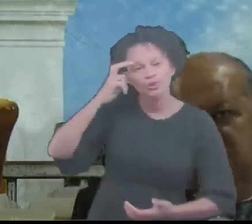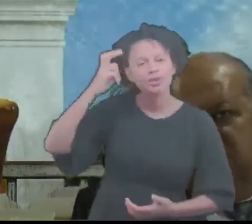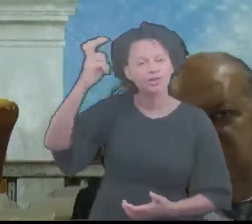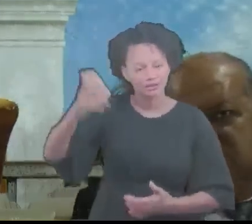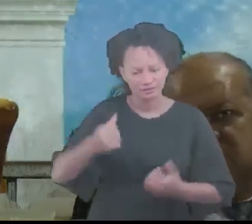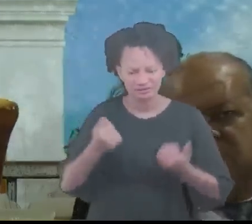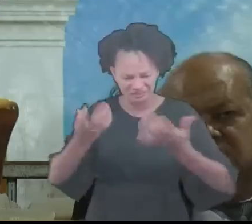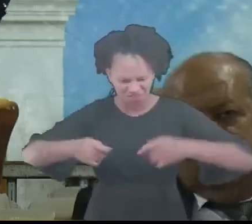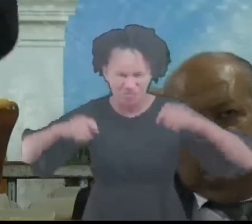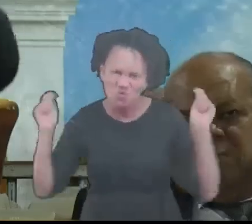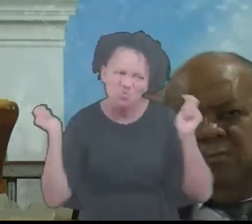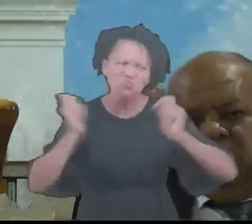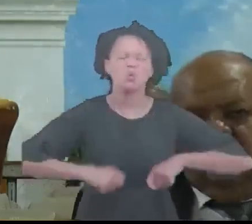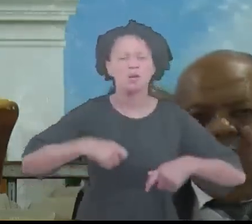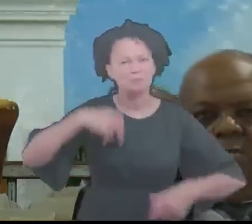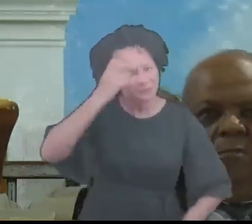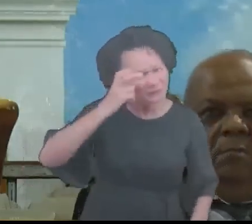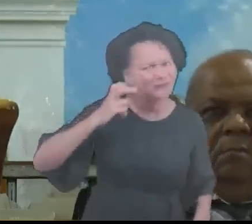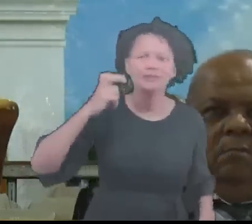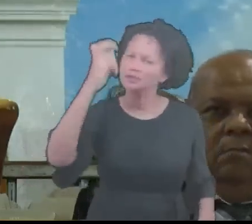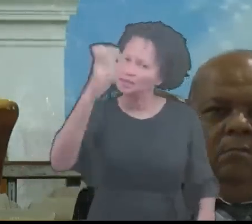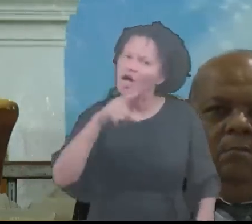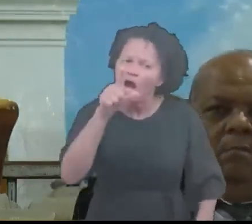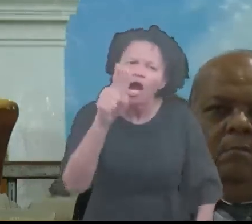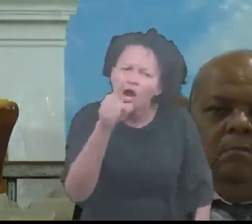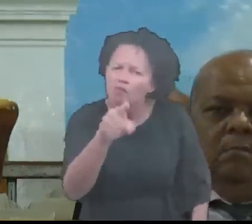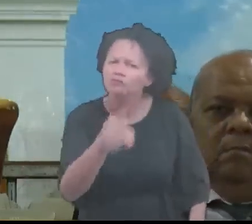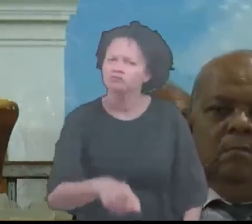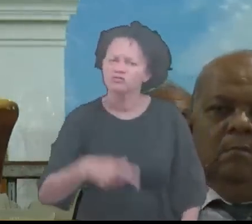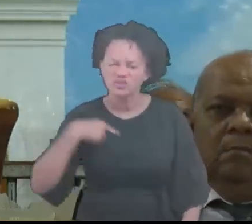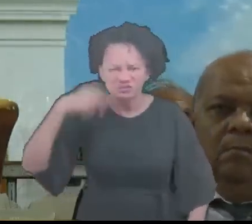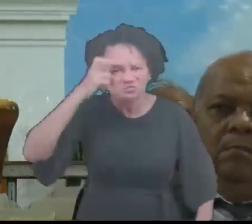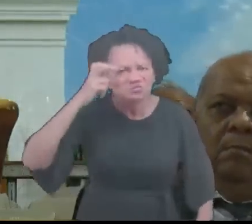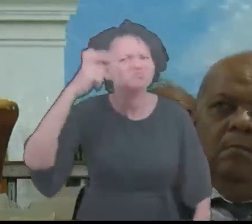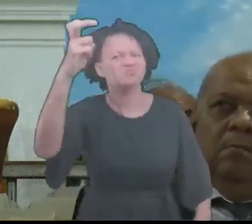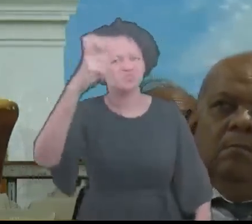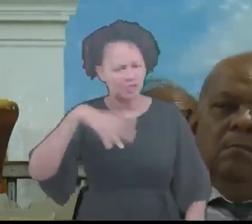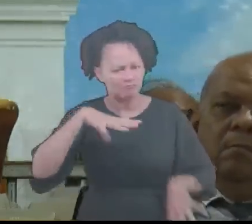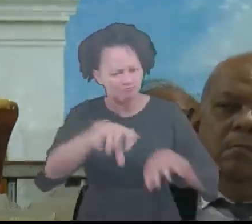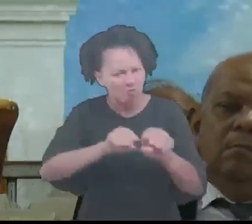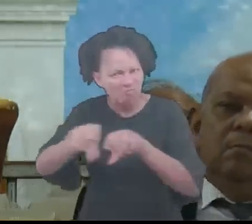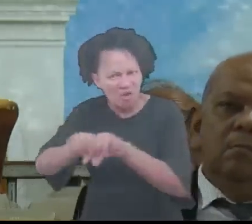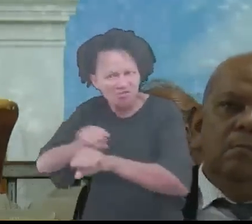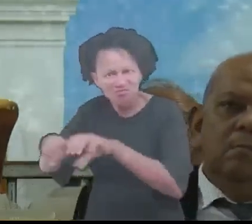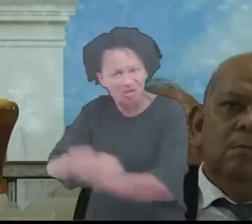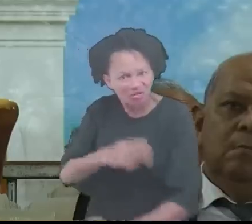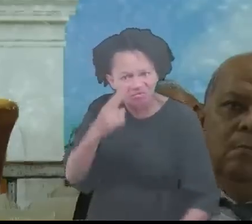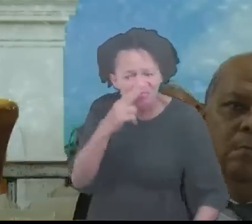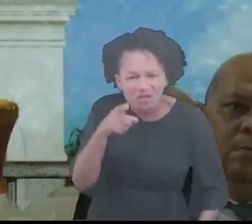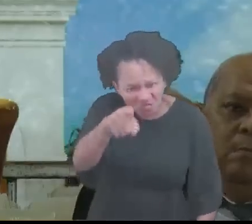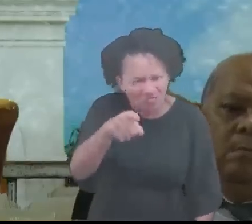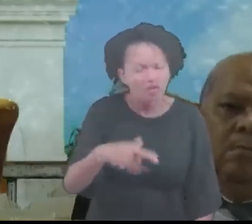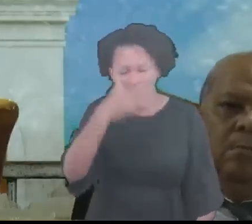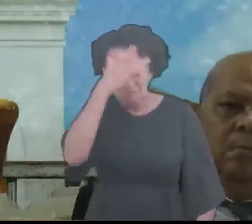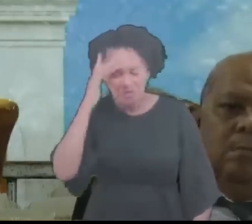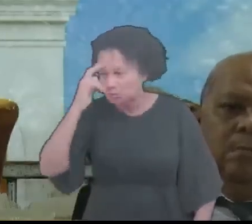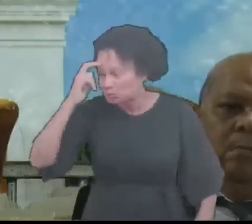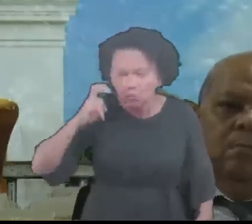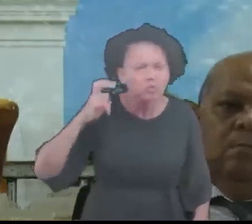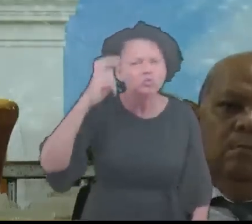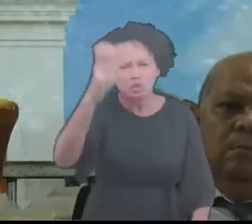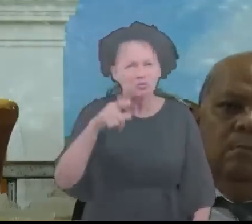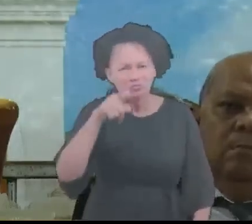sua capacidade intelectual. Você que é um intelectual crente, você que é uma pessoa